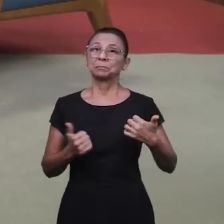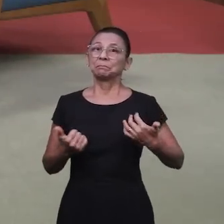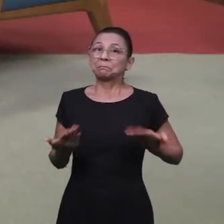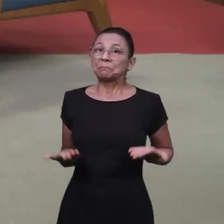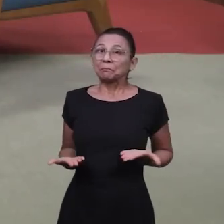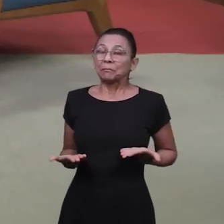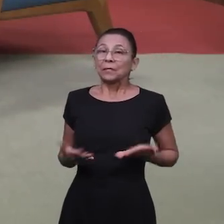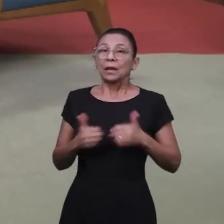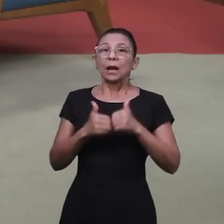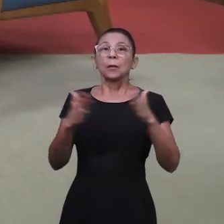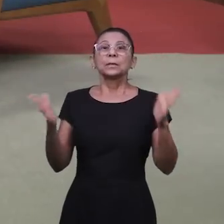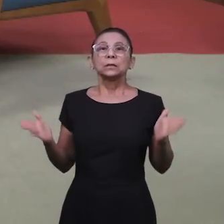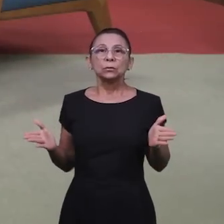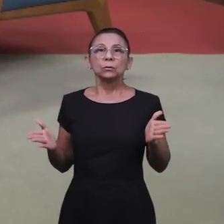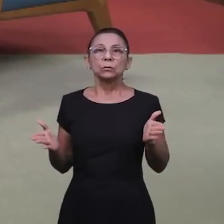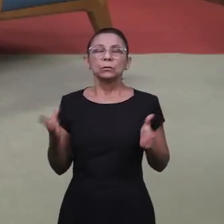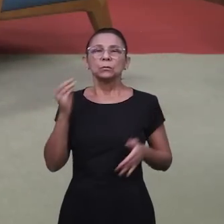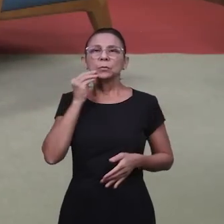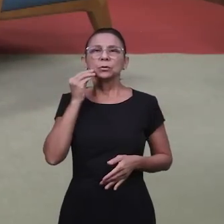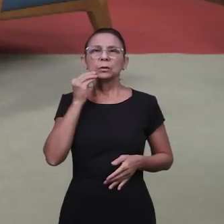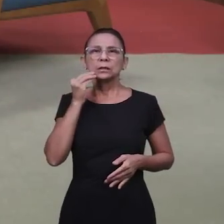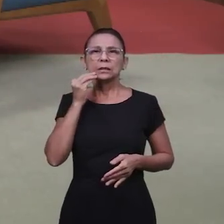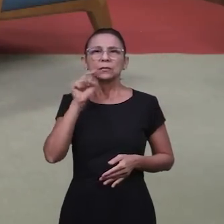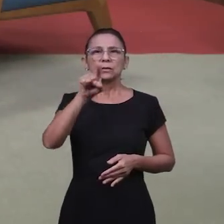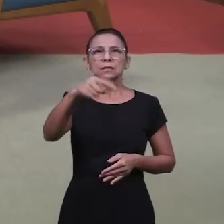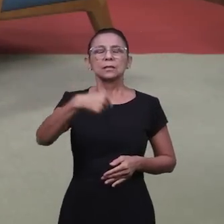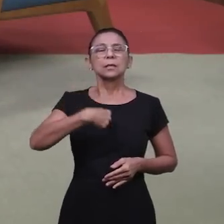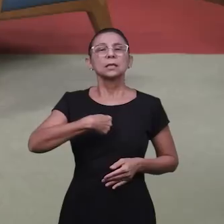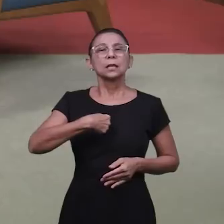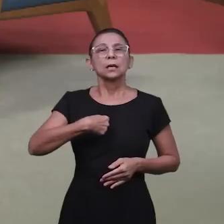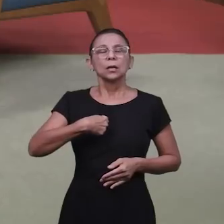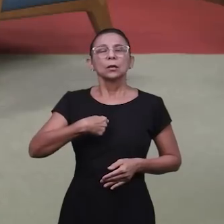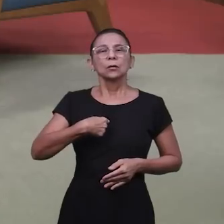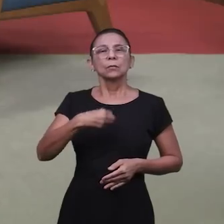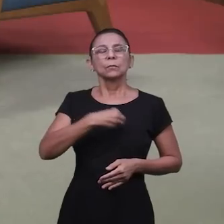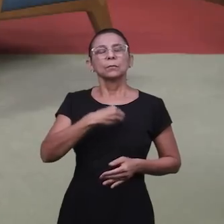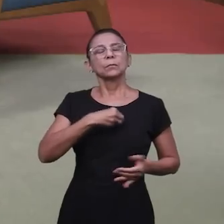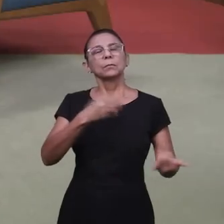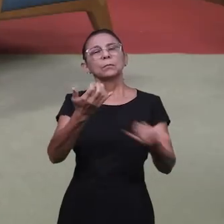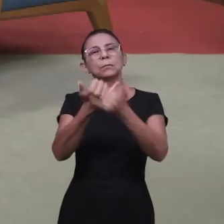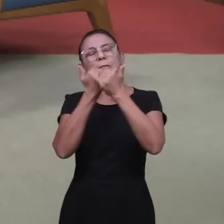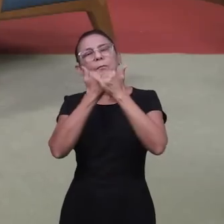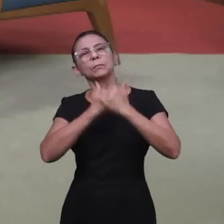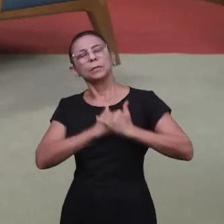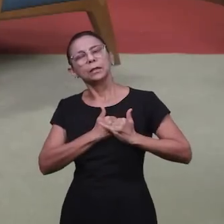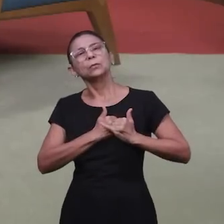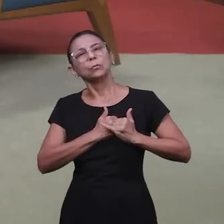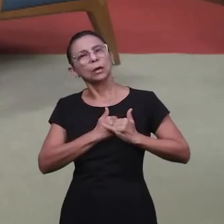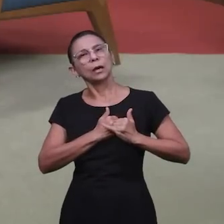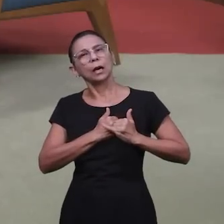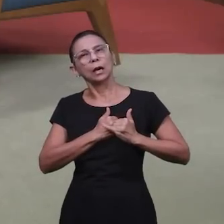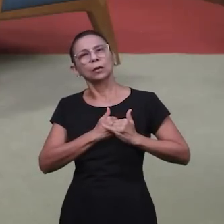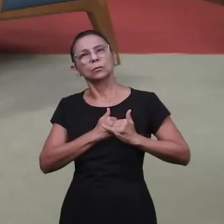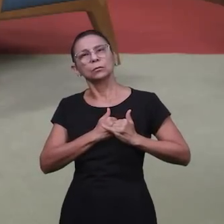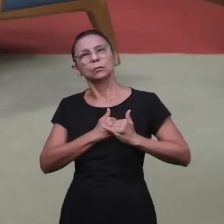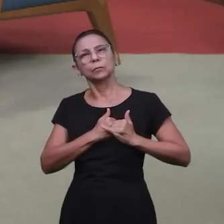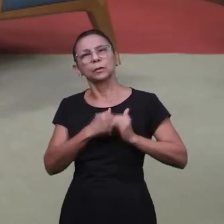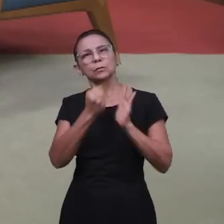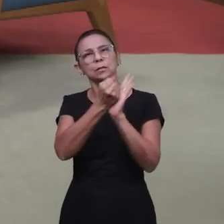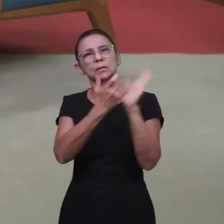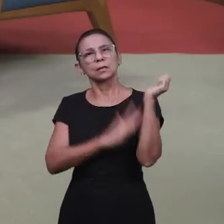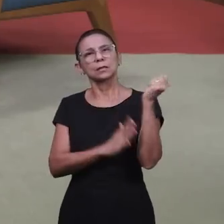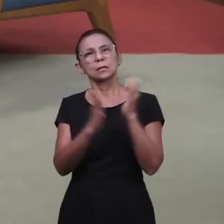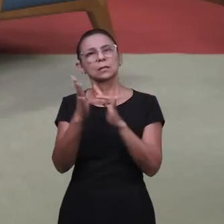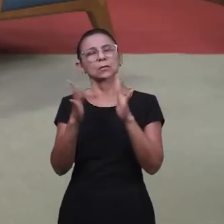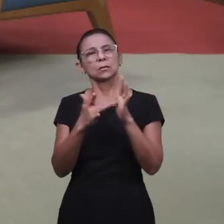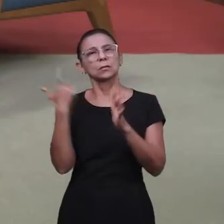para o pecador ir diante de Deus, ter os seus pecados perdoados, ser justificado pelo sangue de